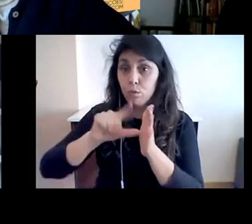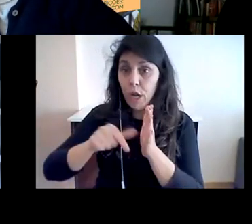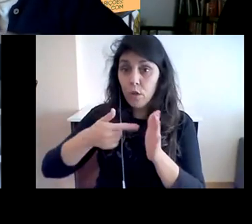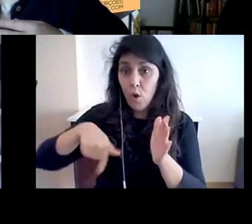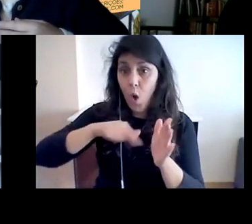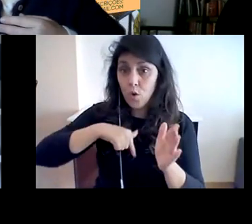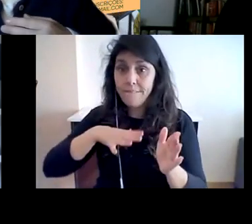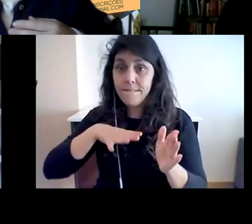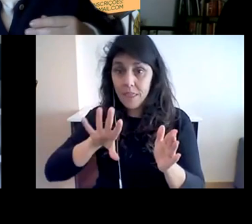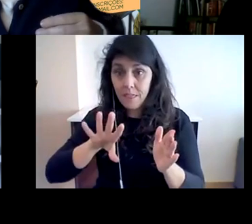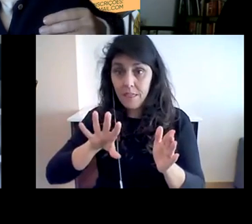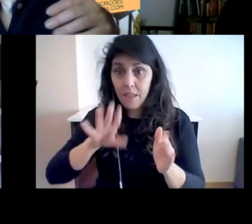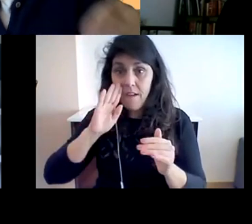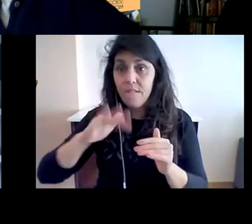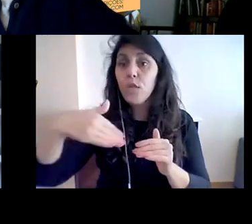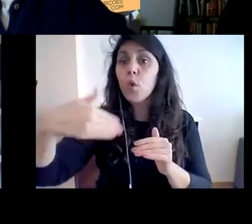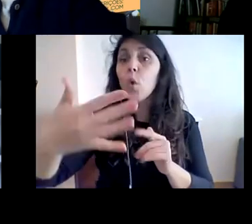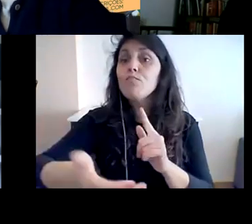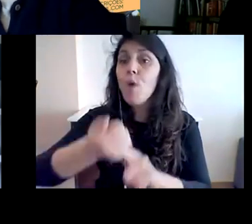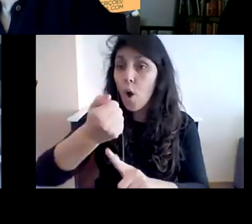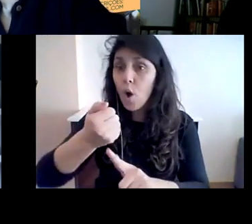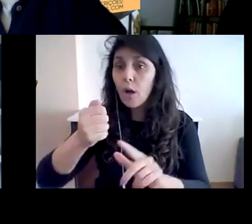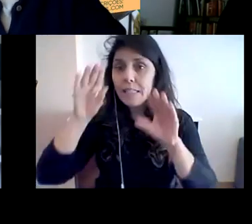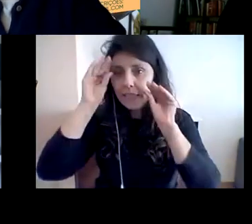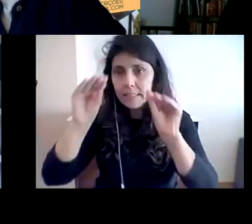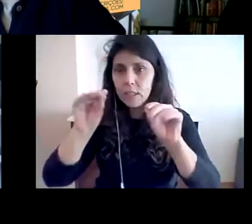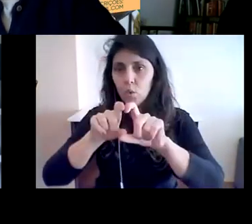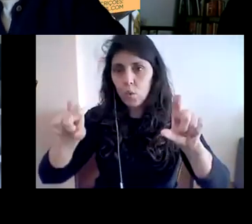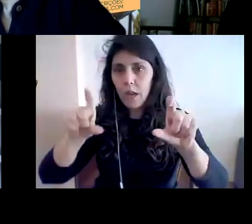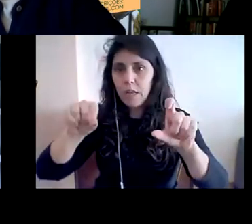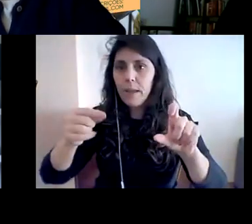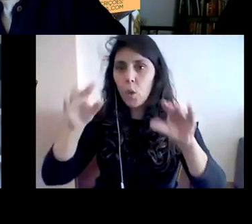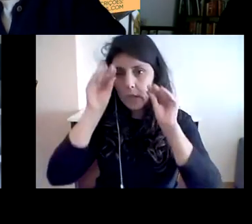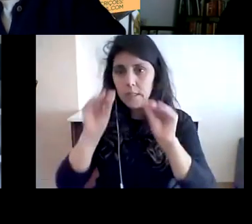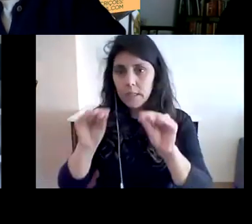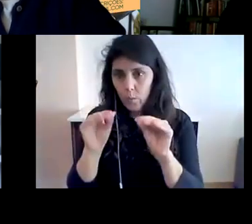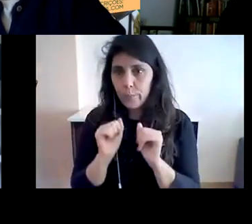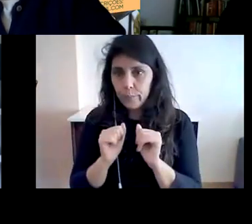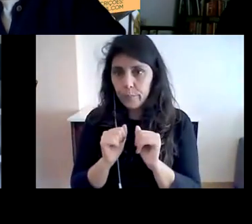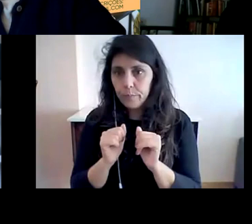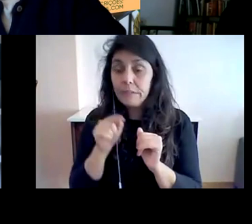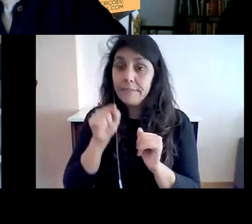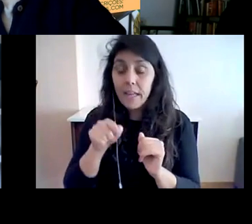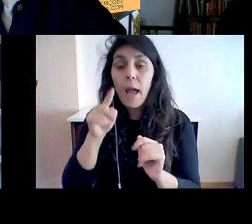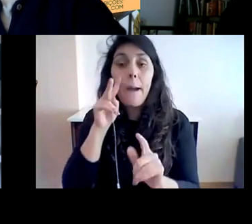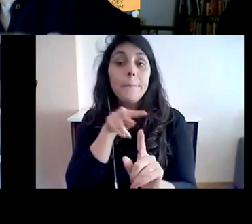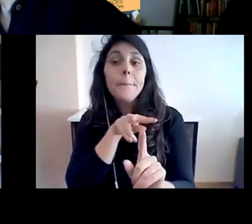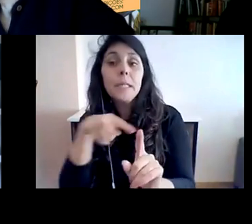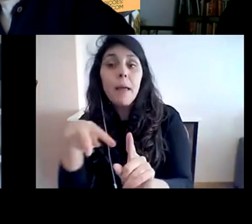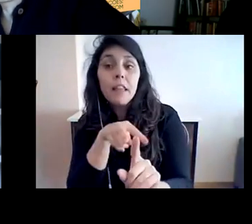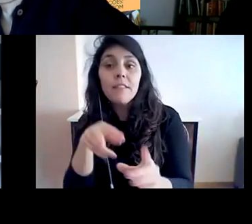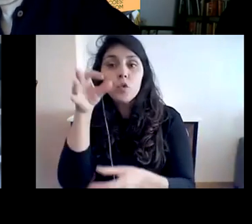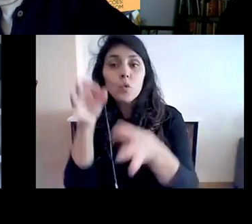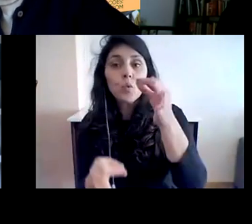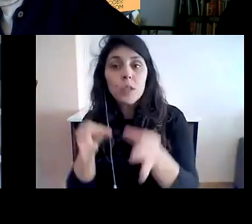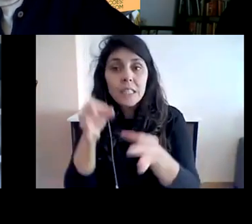queremos prosseguir para o ensino secundário e para a educação. E se aí uma perspectiva de justiça